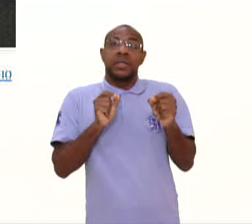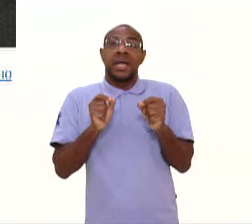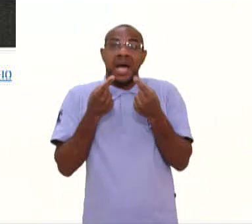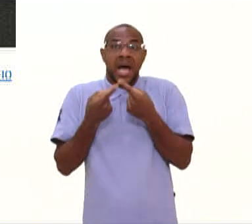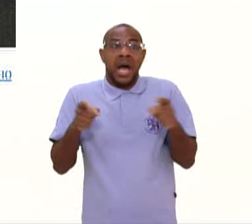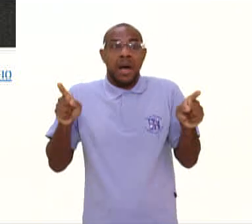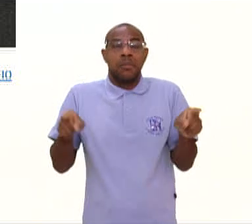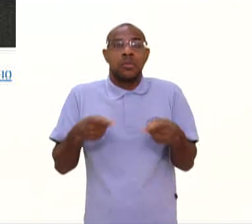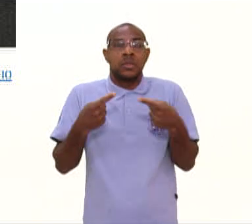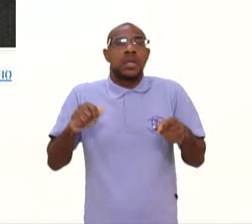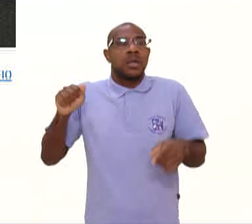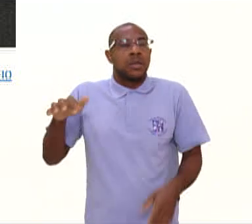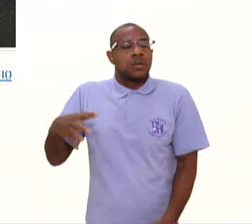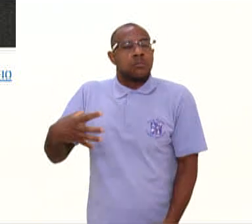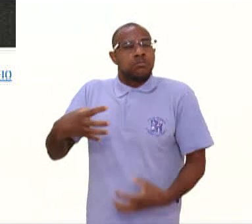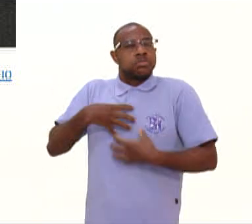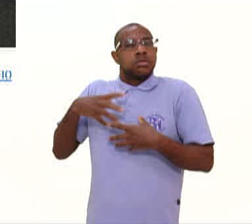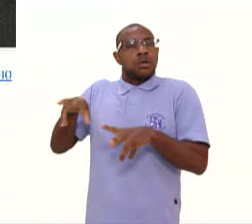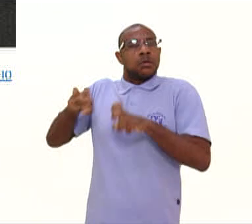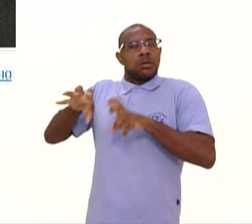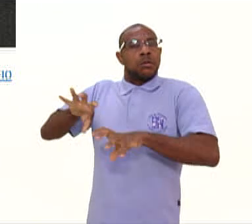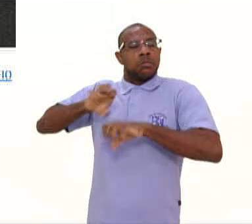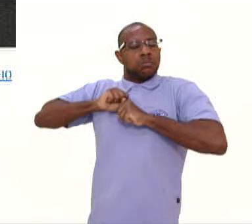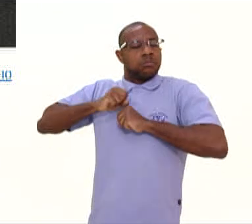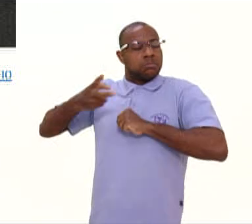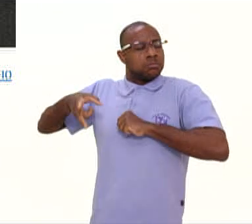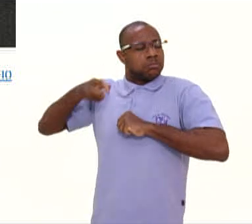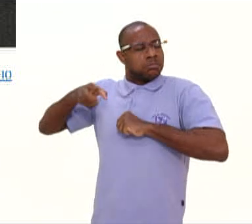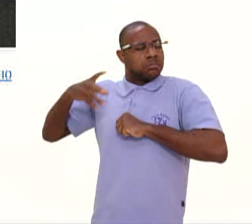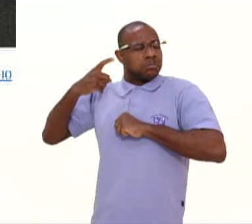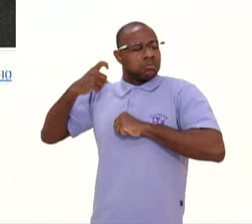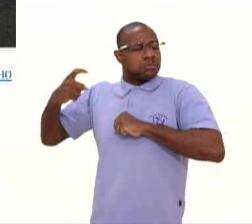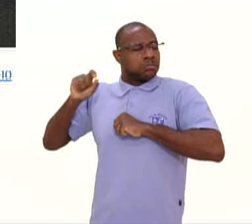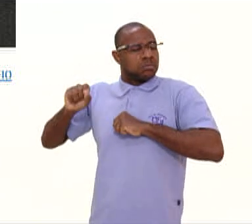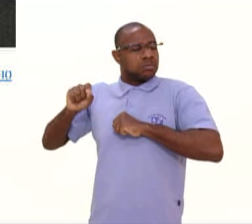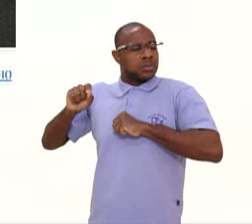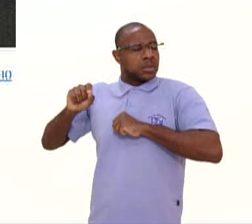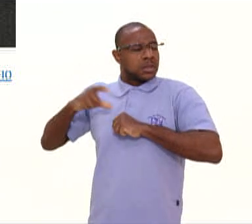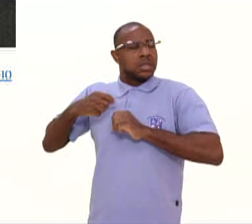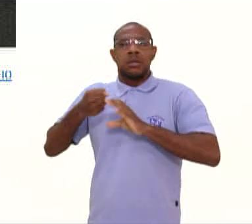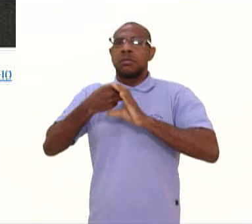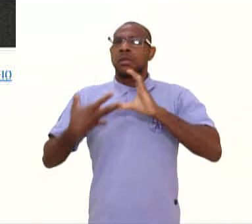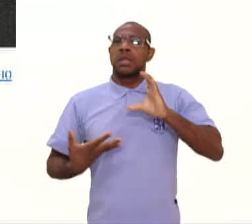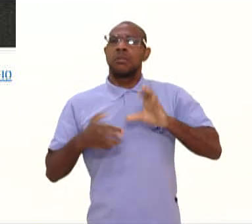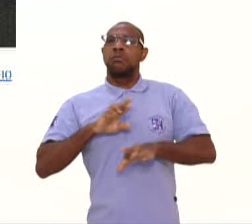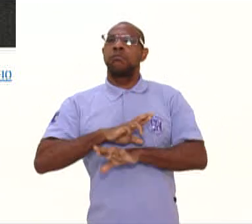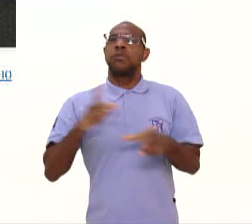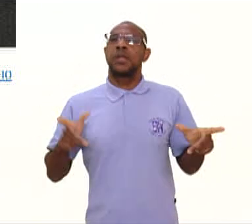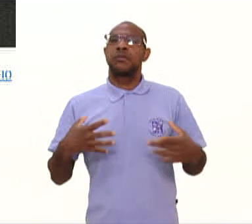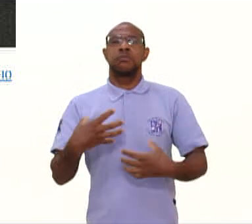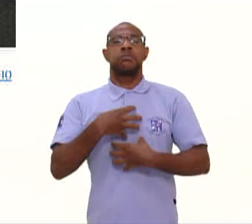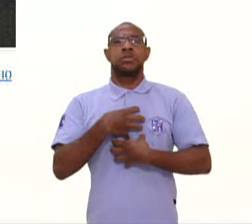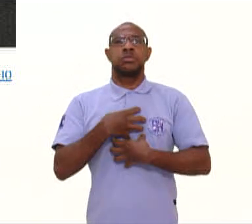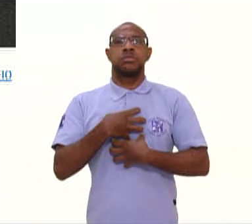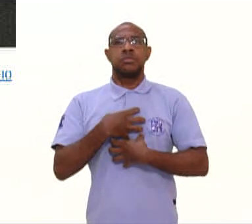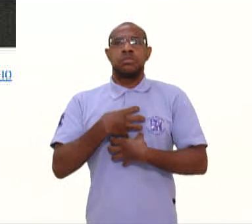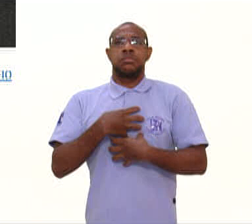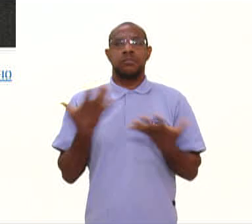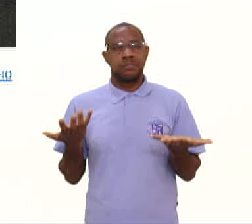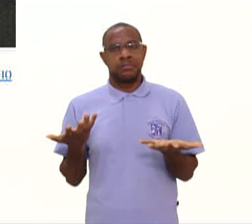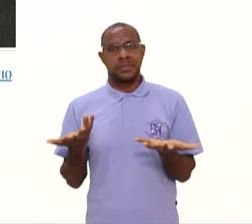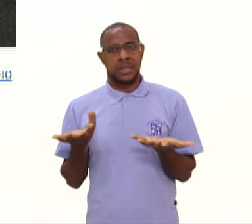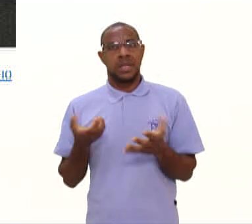música. Entretanto, você vai perceber pela audição que você tem uma característica diferente. Essa característica